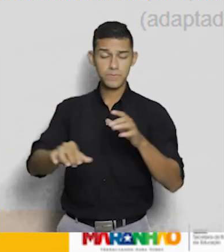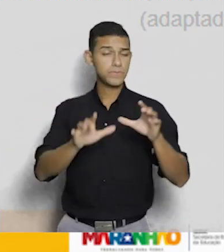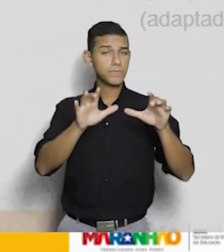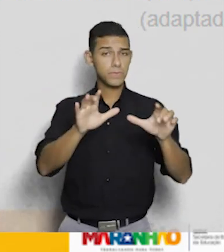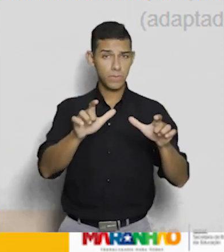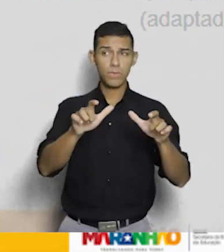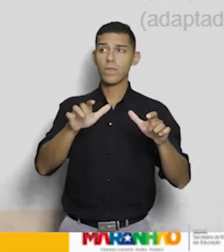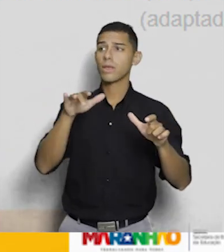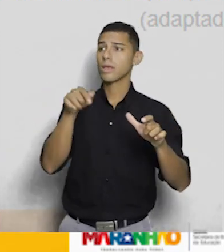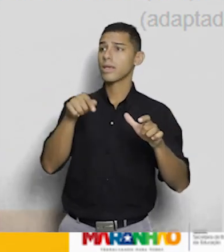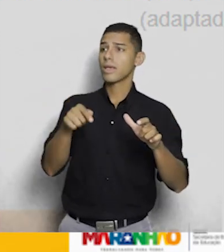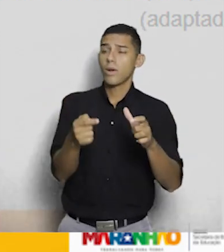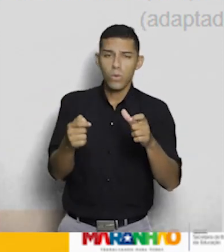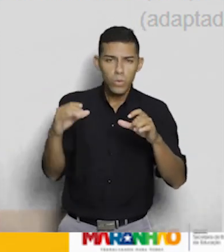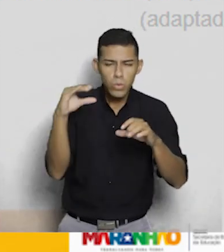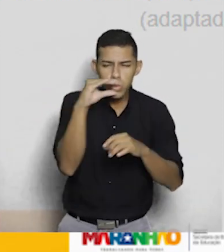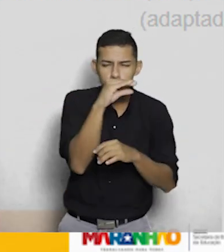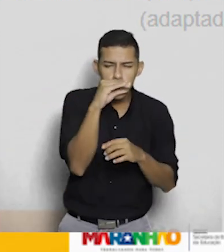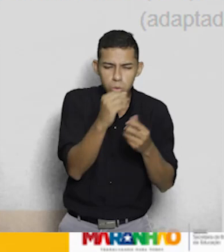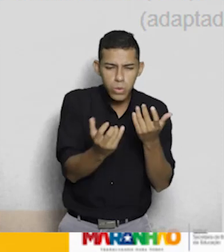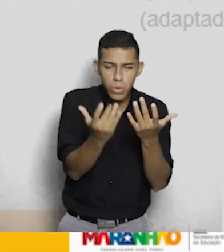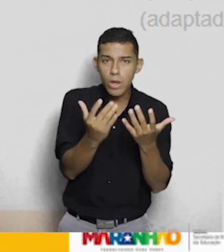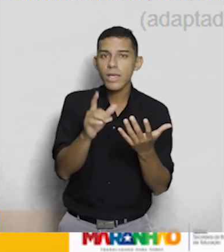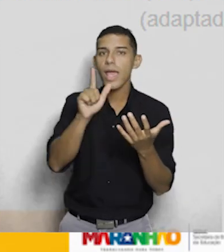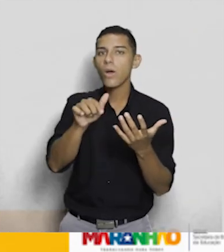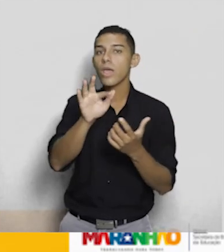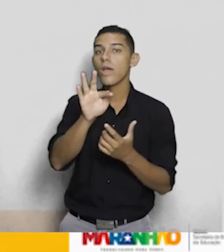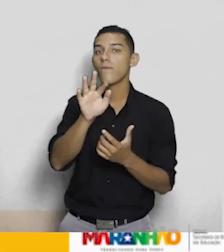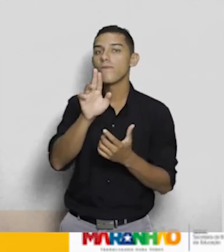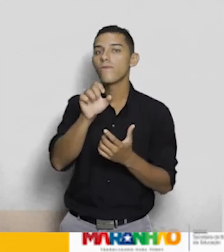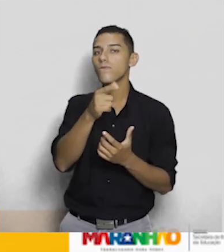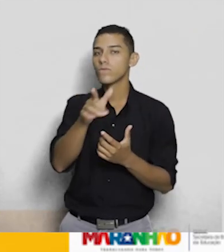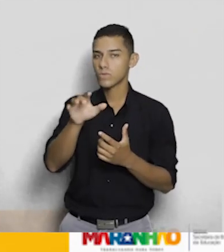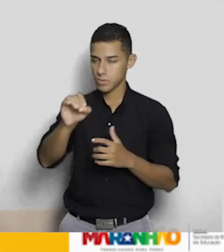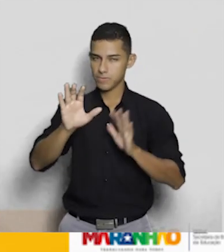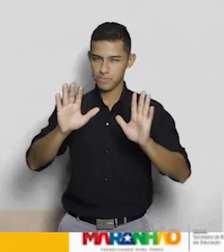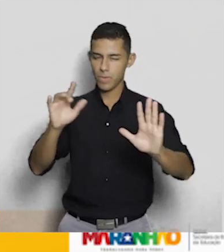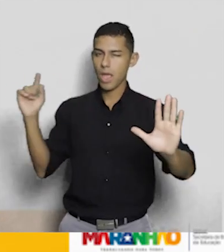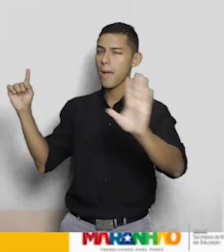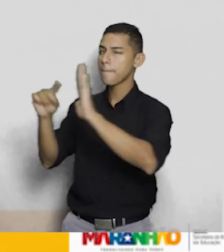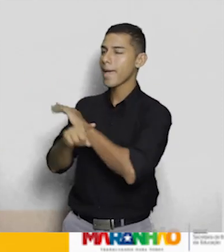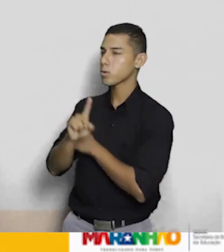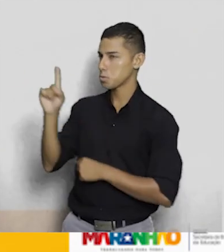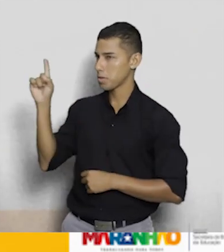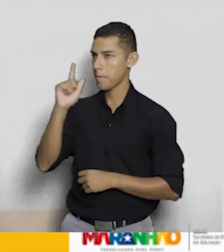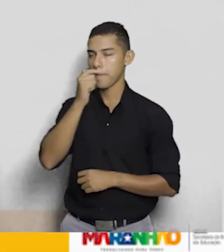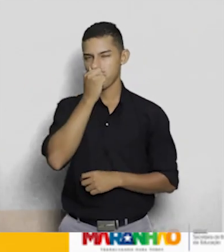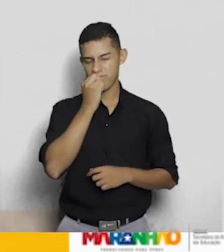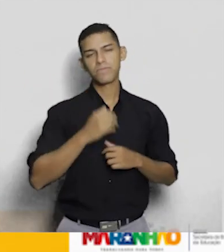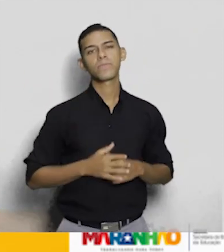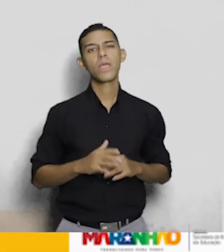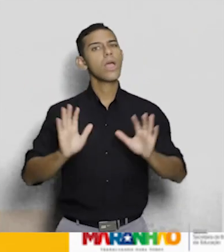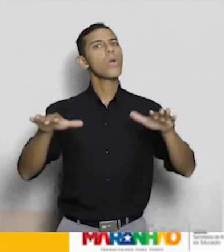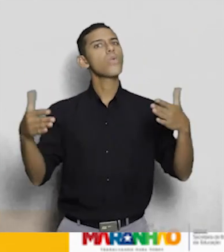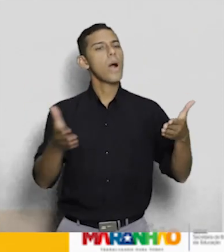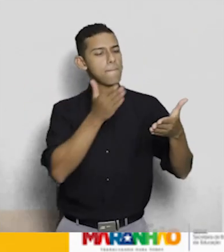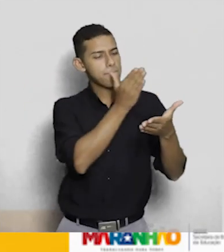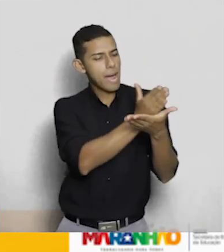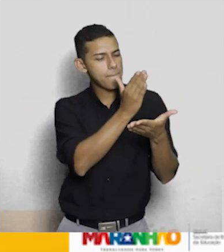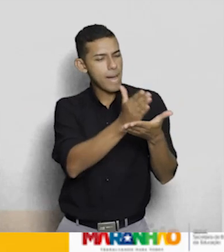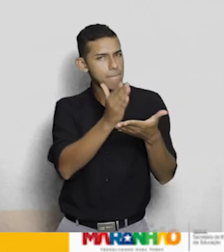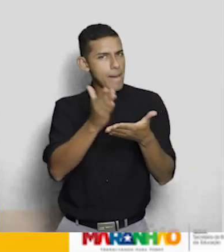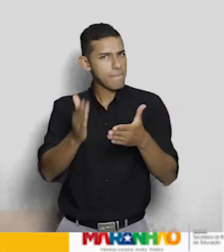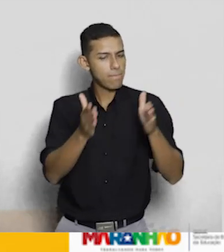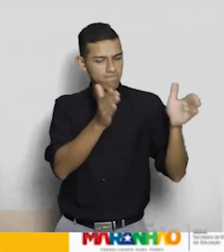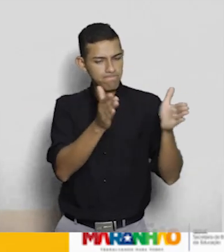a fusão. Ok? Olha só, o comando da questão. Quais das etapas citadas do